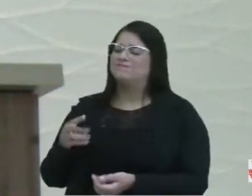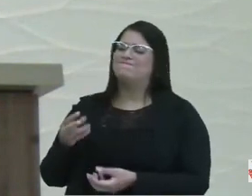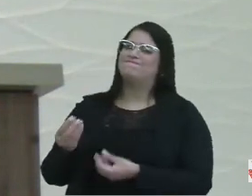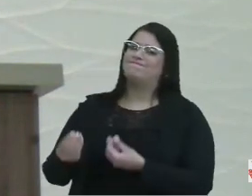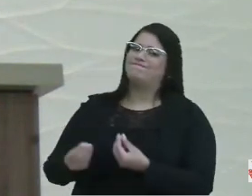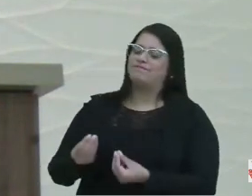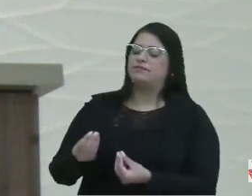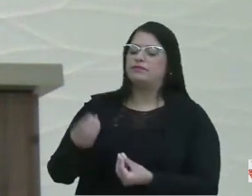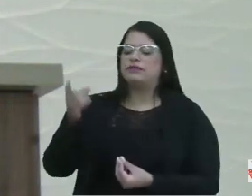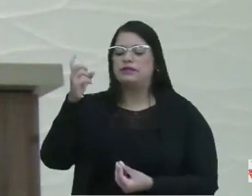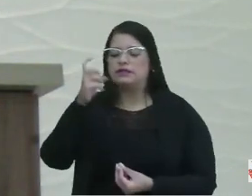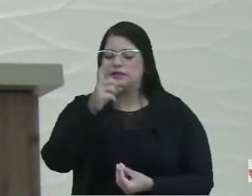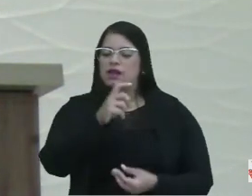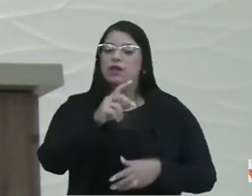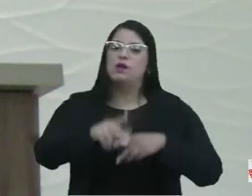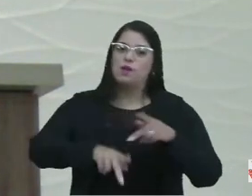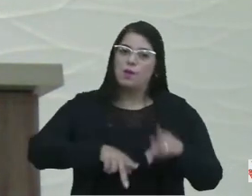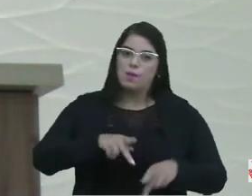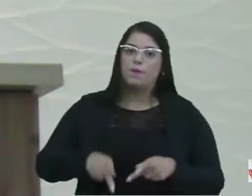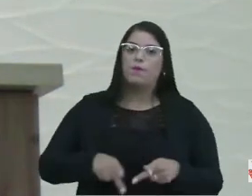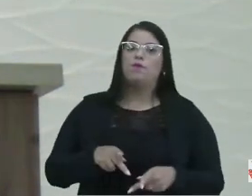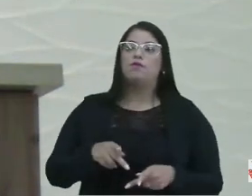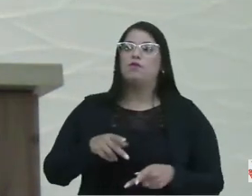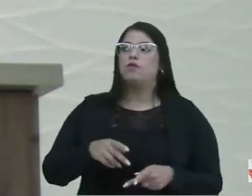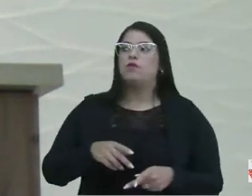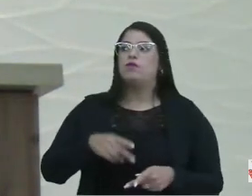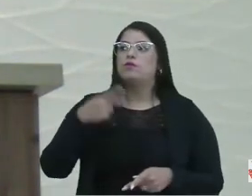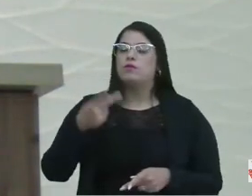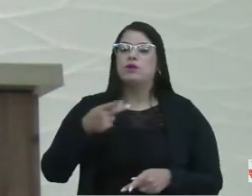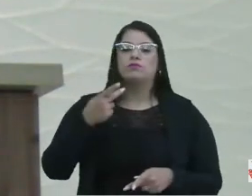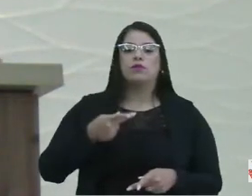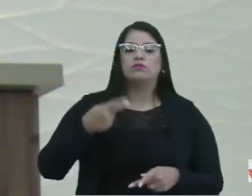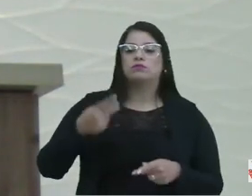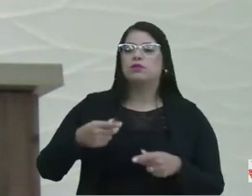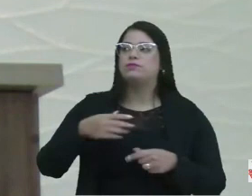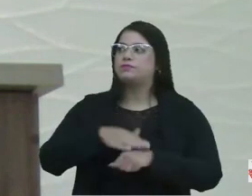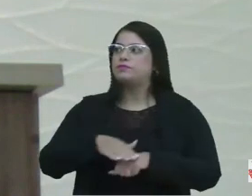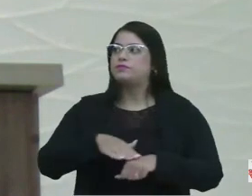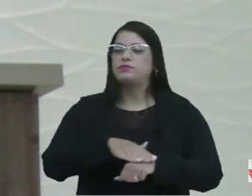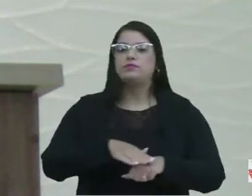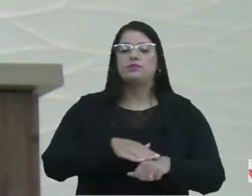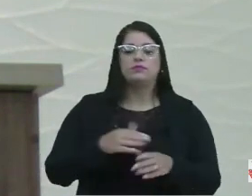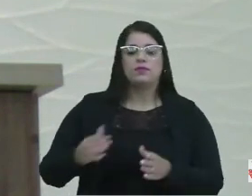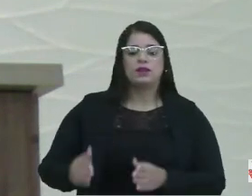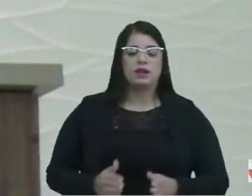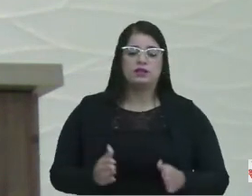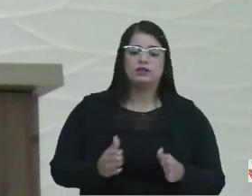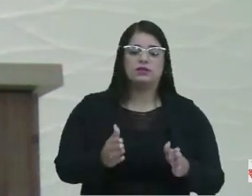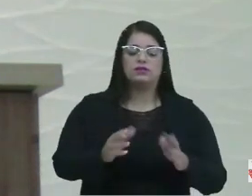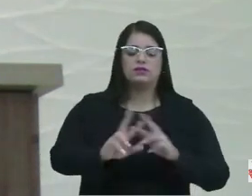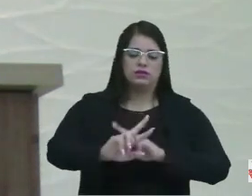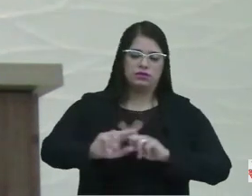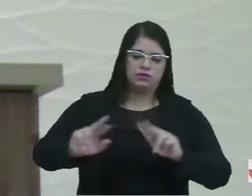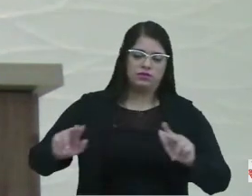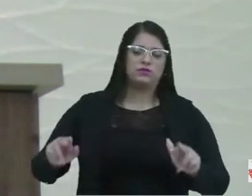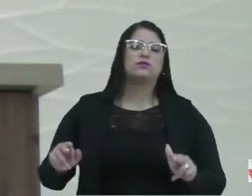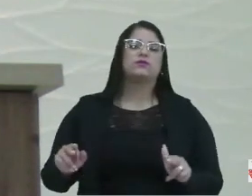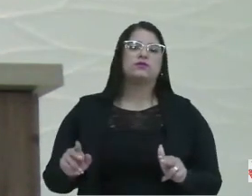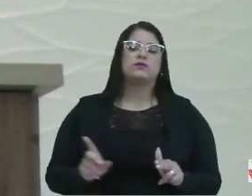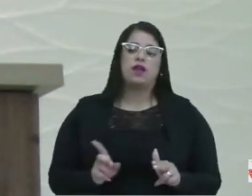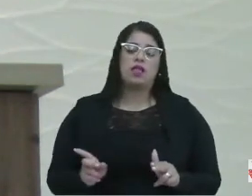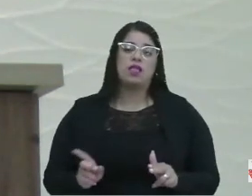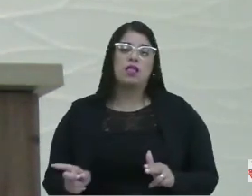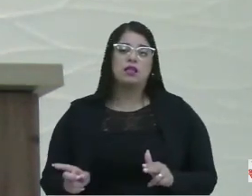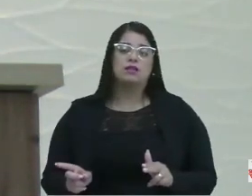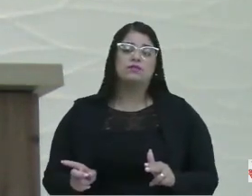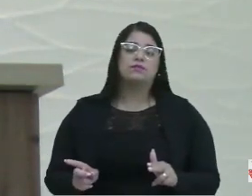a população mais falou das estradas, porque, segundo eles, aquelas estradas ali